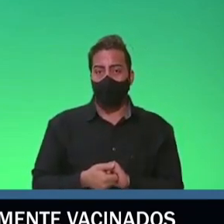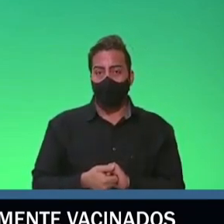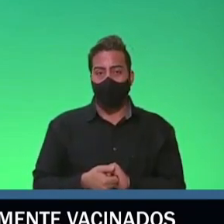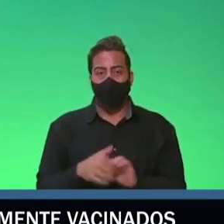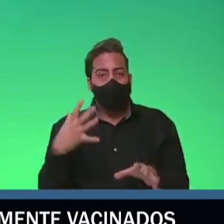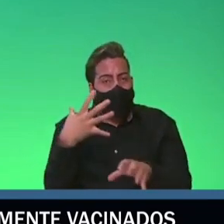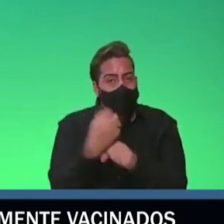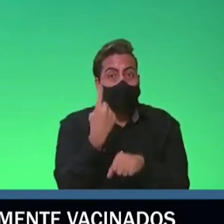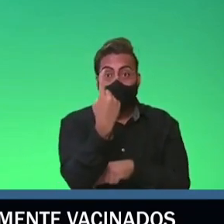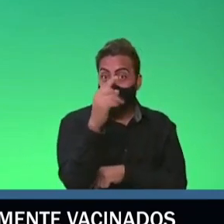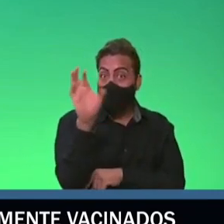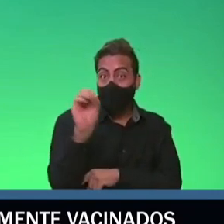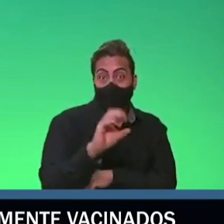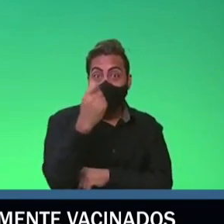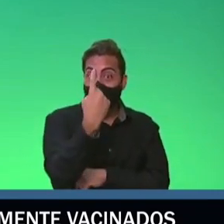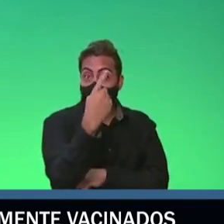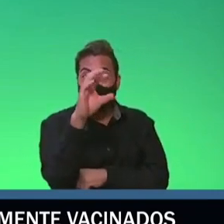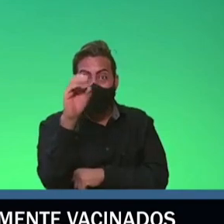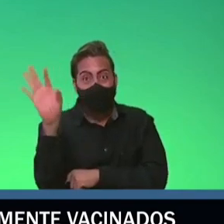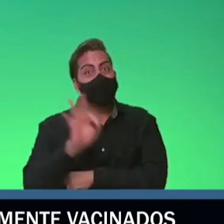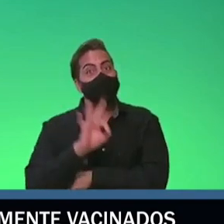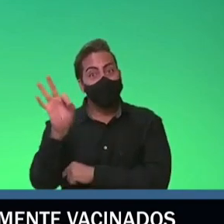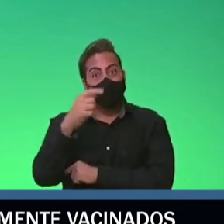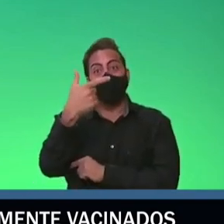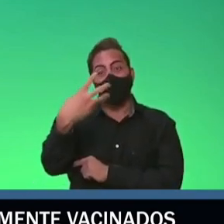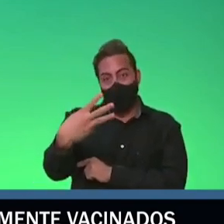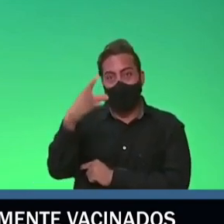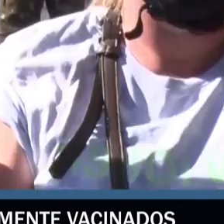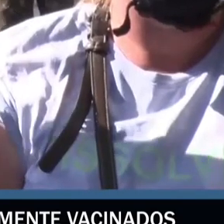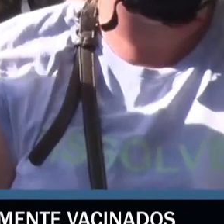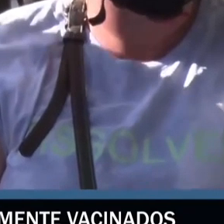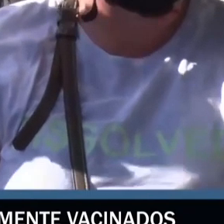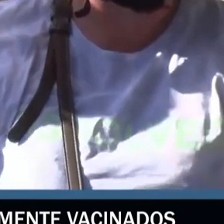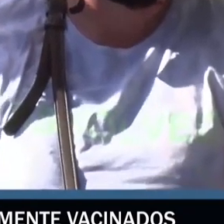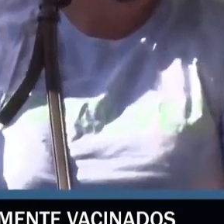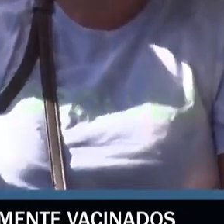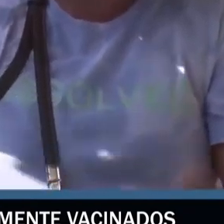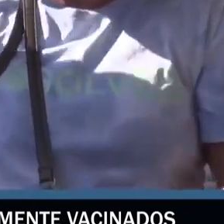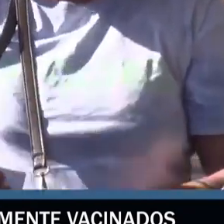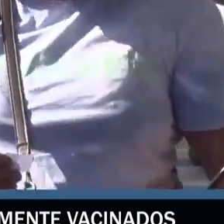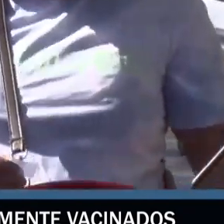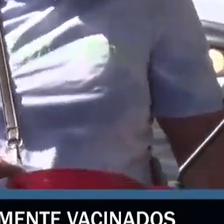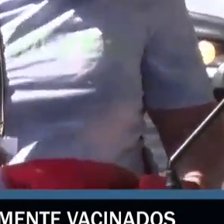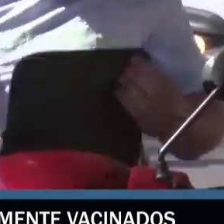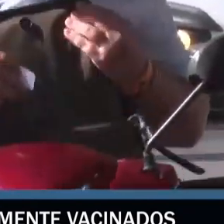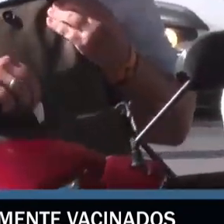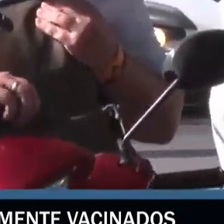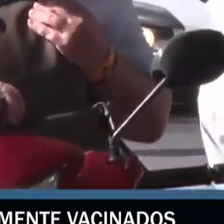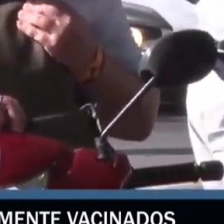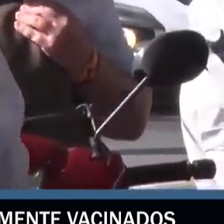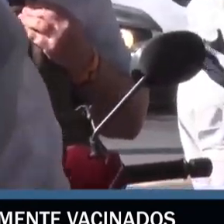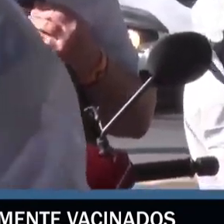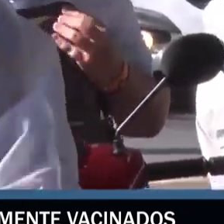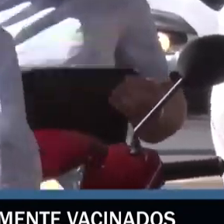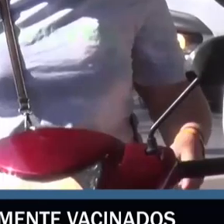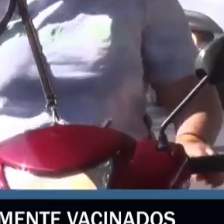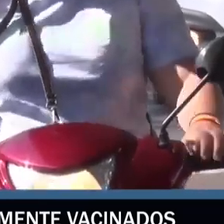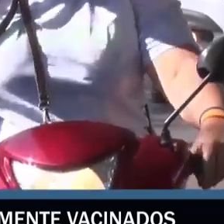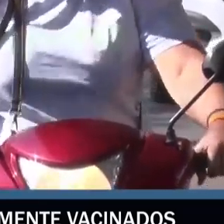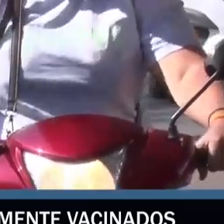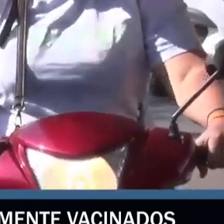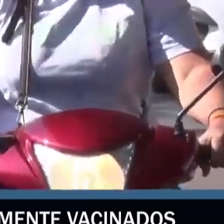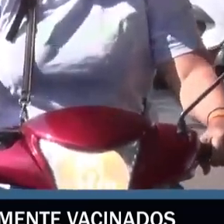de mais de 100 porcento 23 municípios dos 79 por enquanto a vacina contra o coronavírus Segue